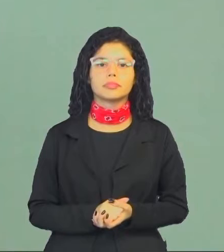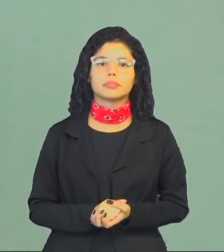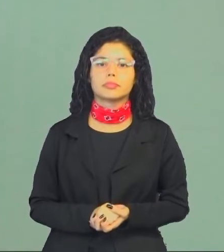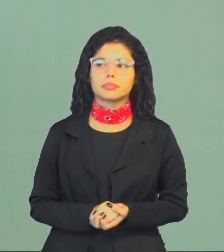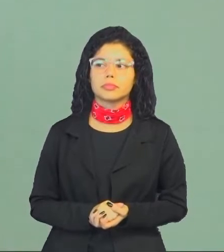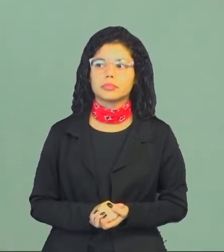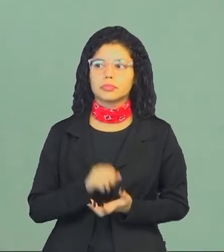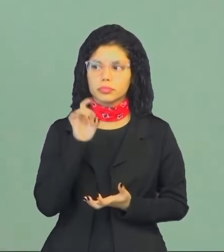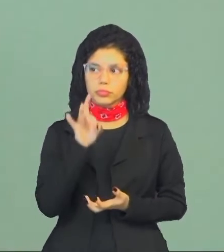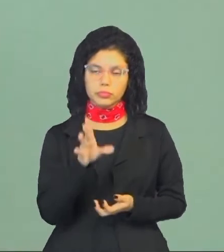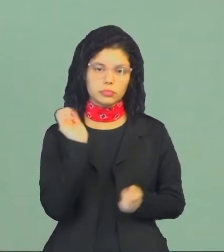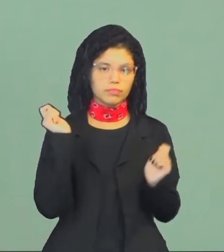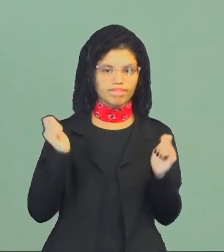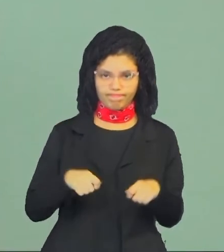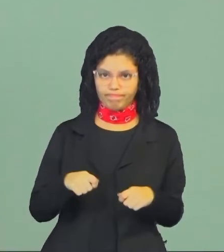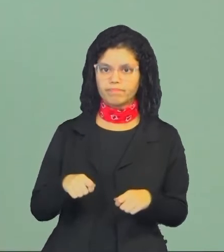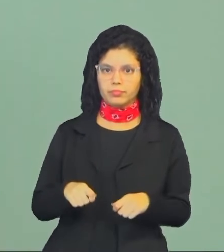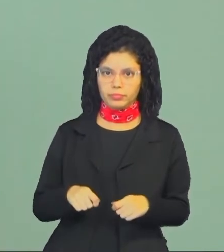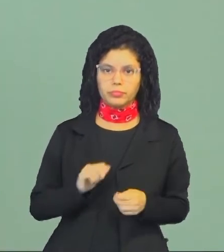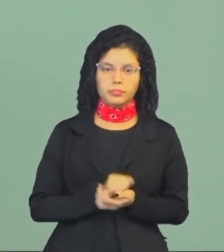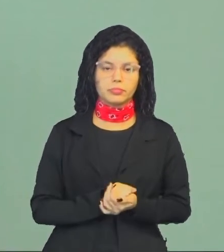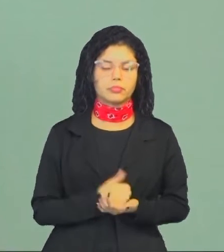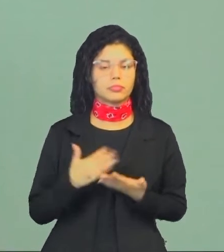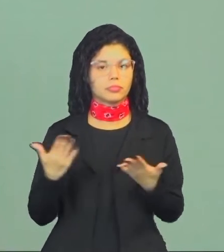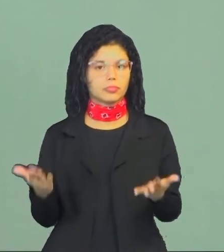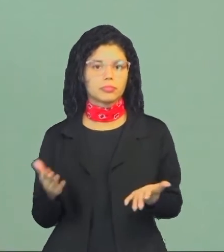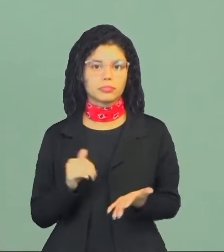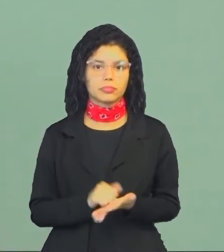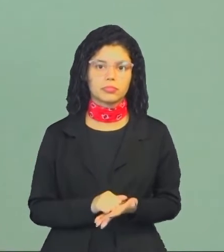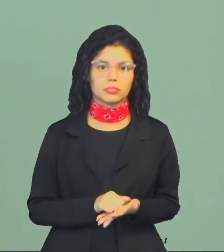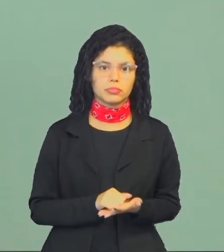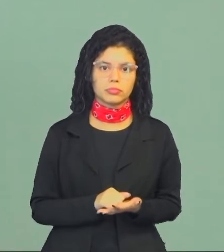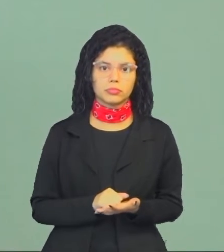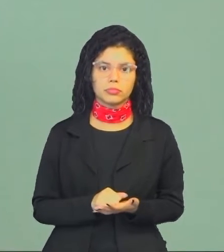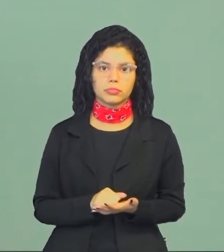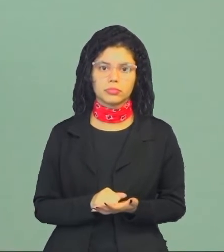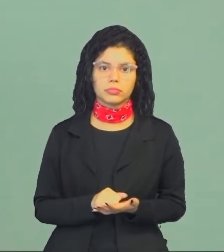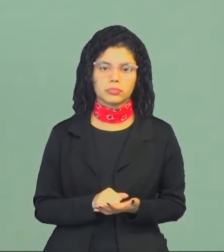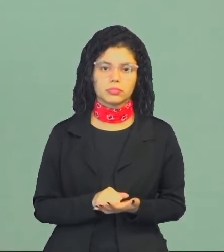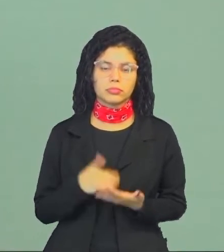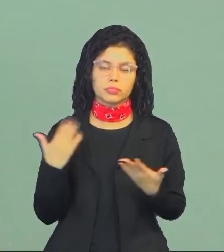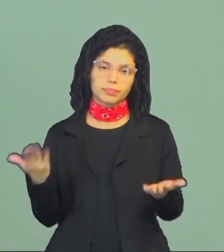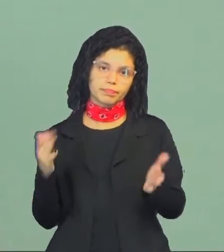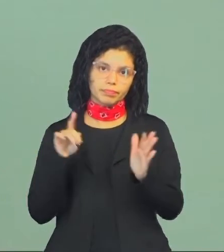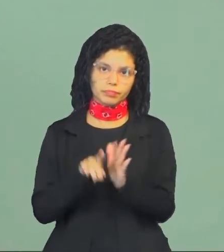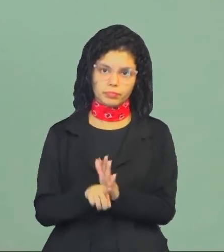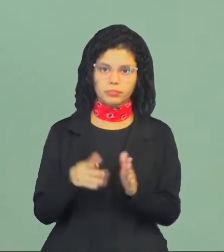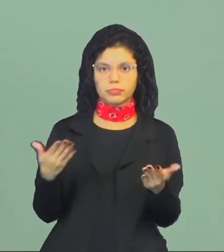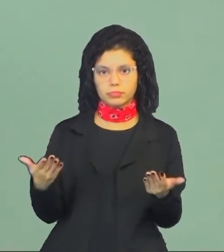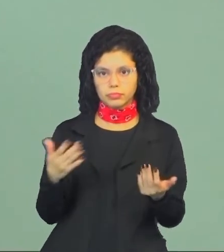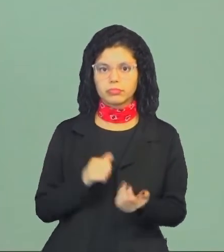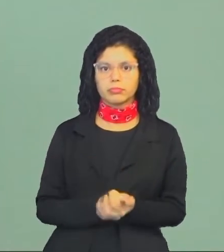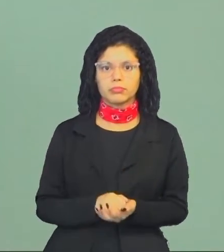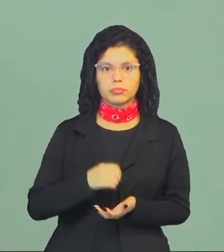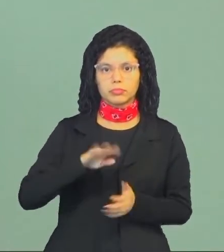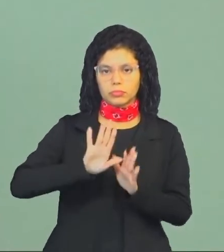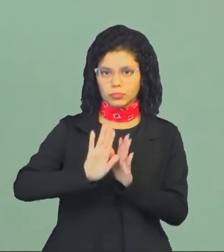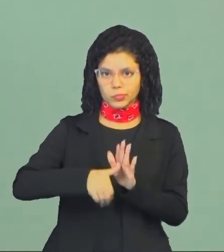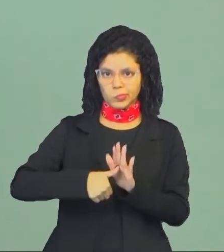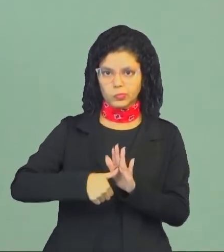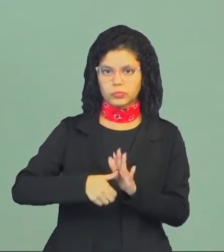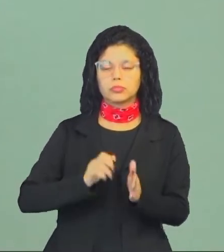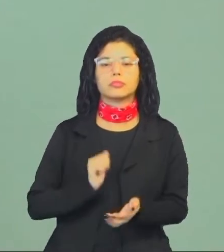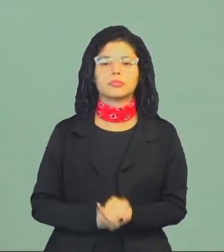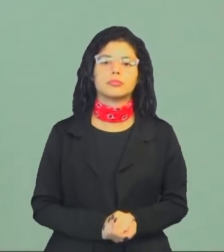E que só foi possível, né, graças a essa questão, né, desse